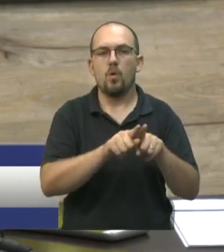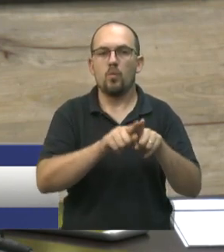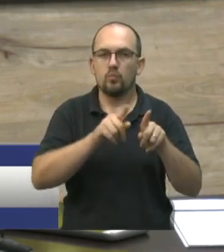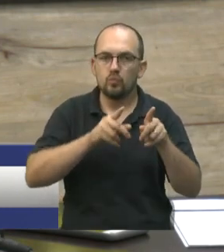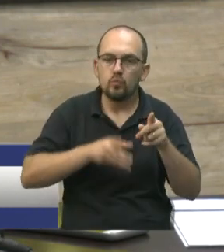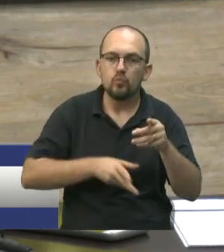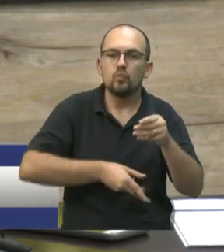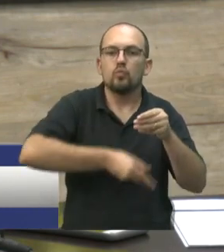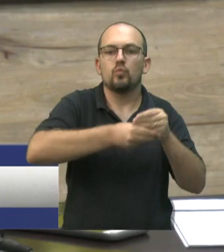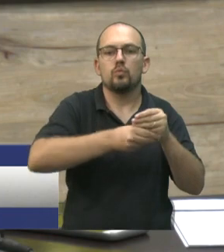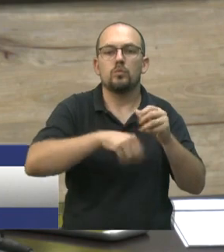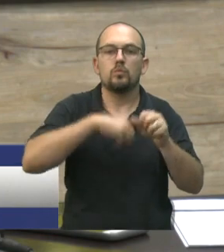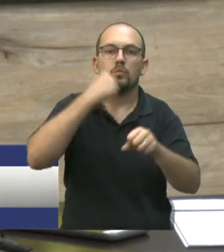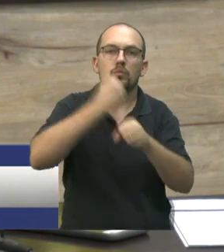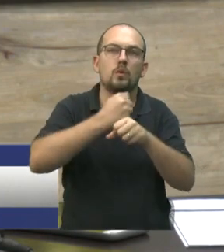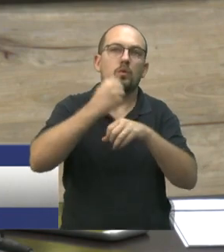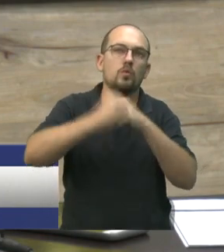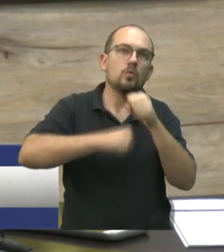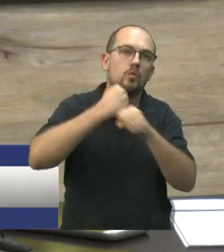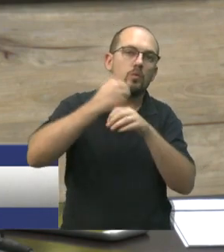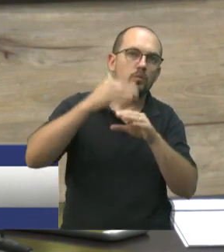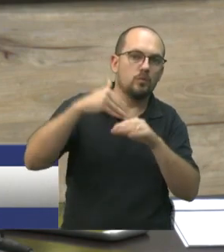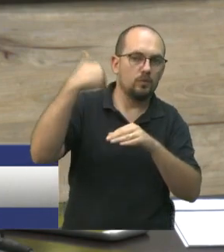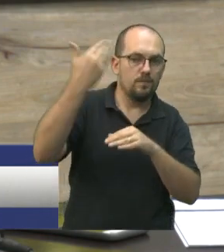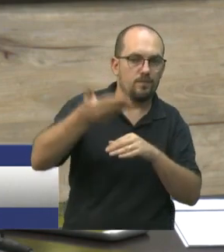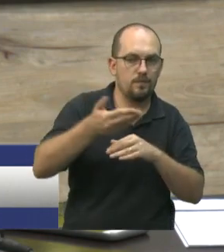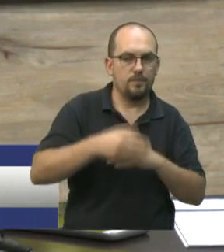suplementação no exercício seguinte.